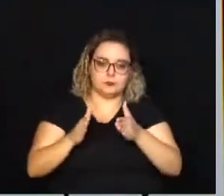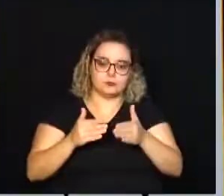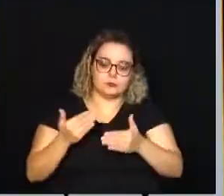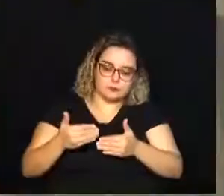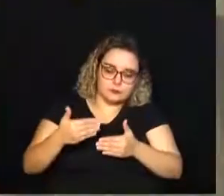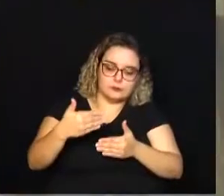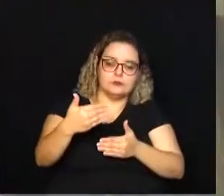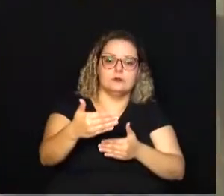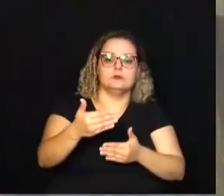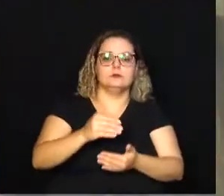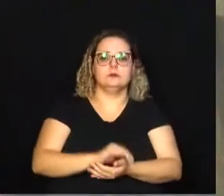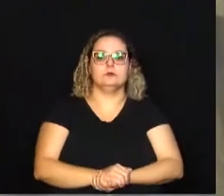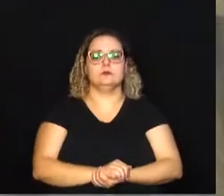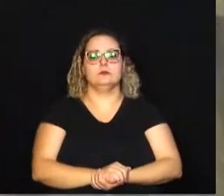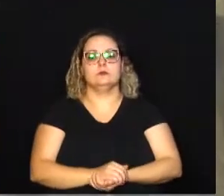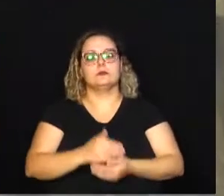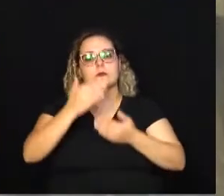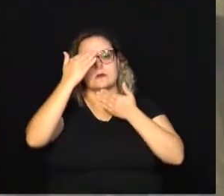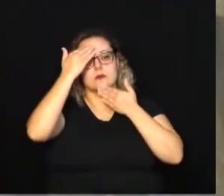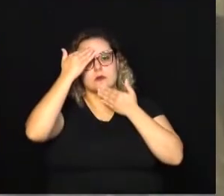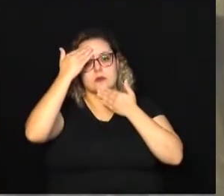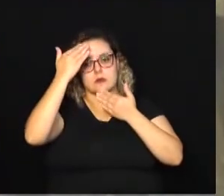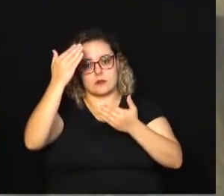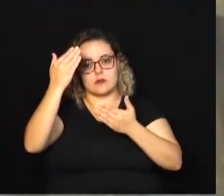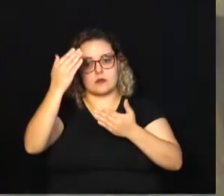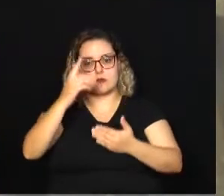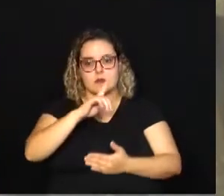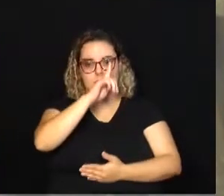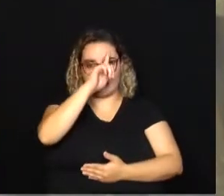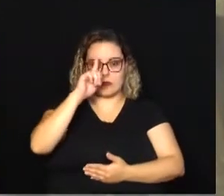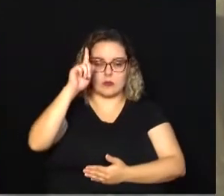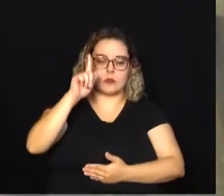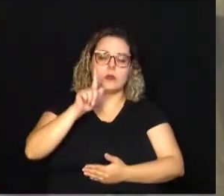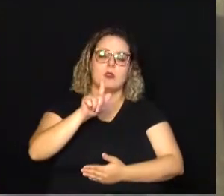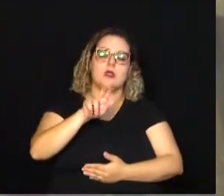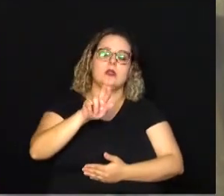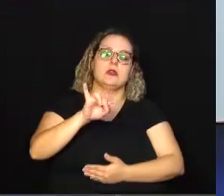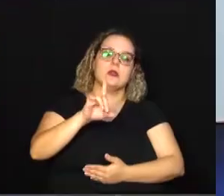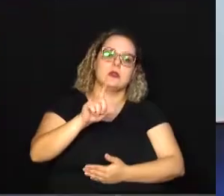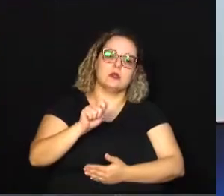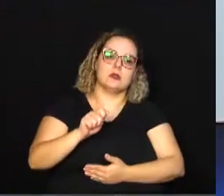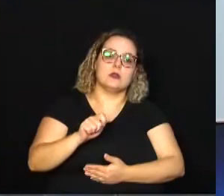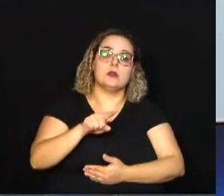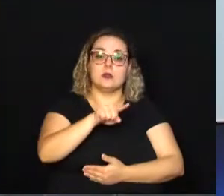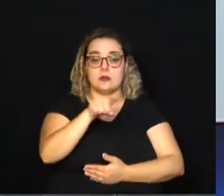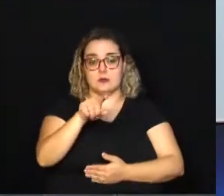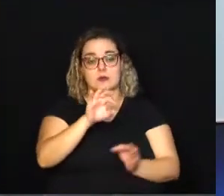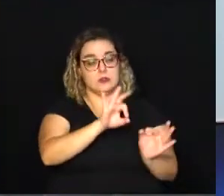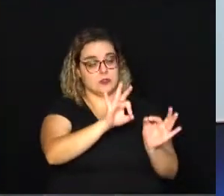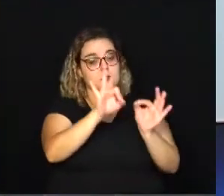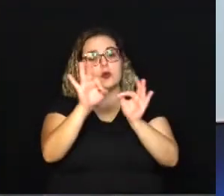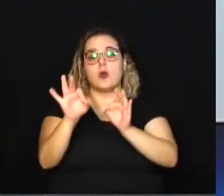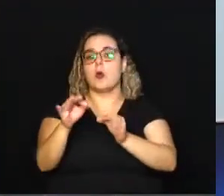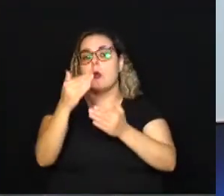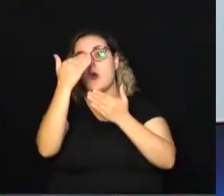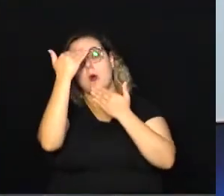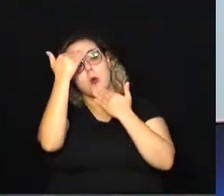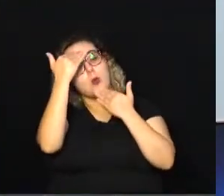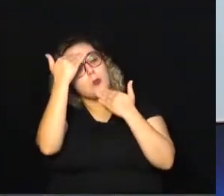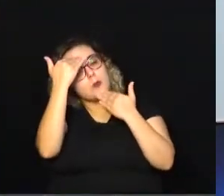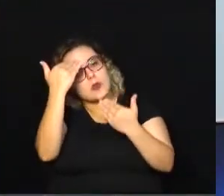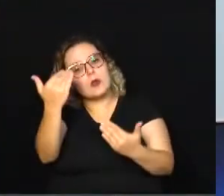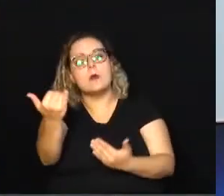frente. Agradeço a presença do Gustavo Peta, da Guida Calisto. Você que nos acompanhou, muito obrigado.